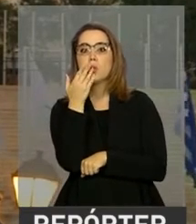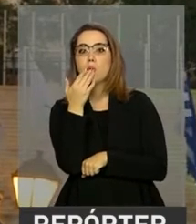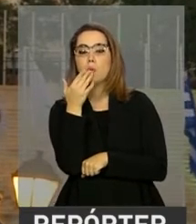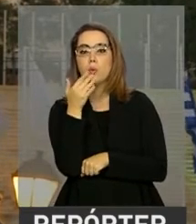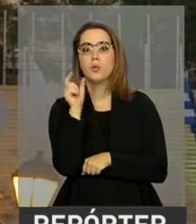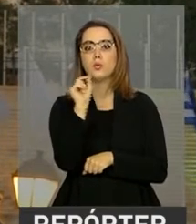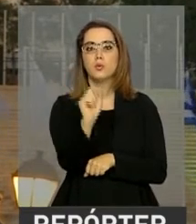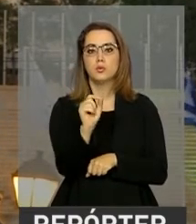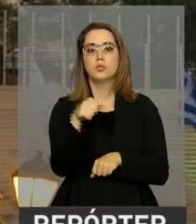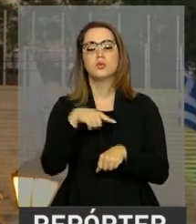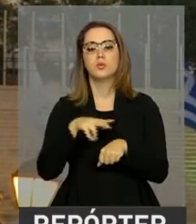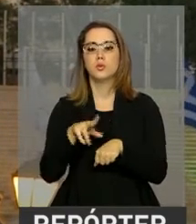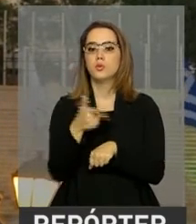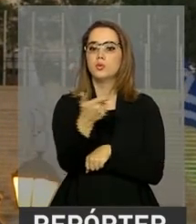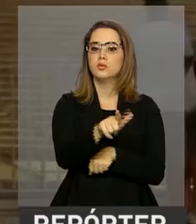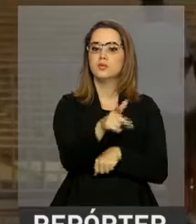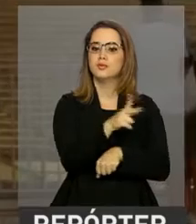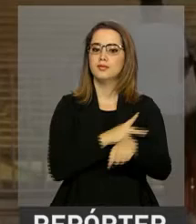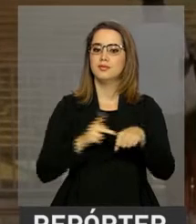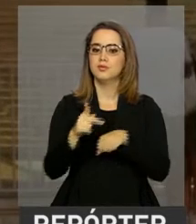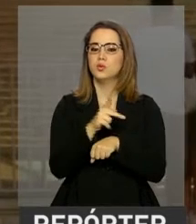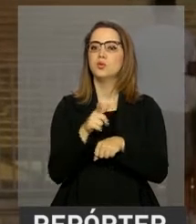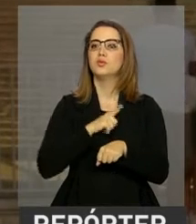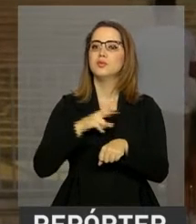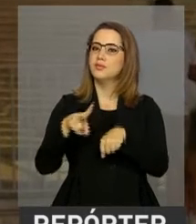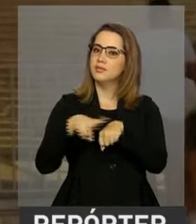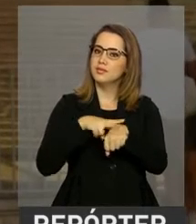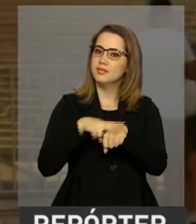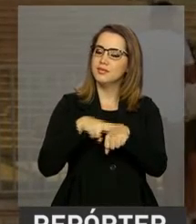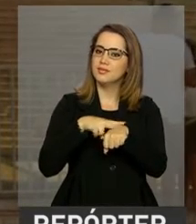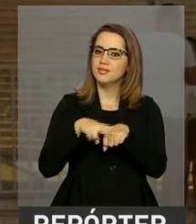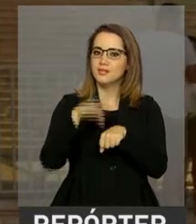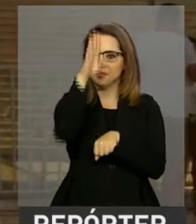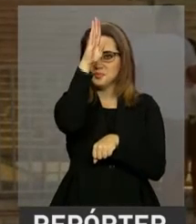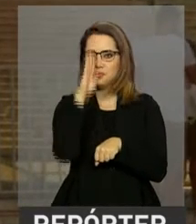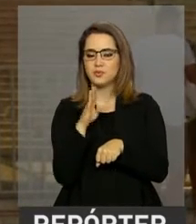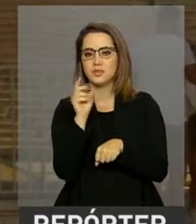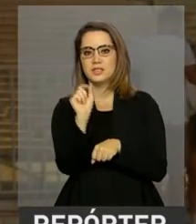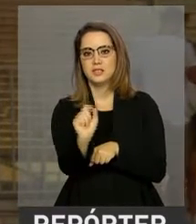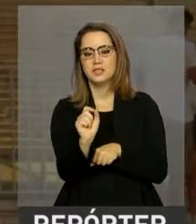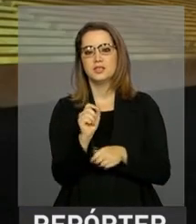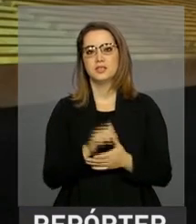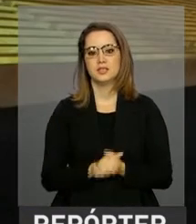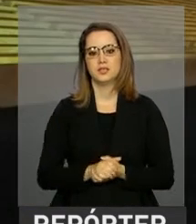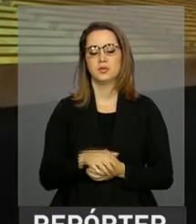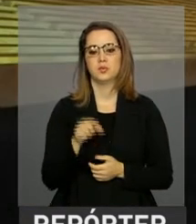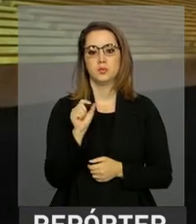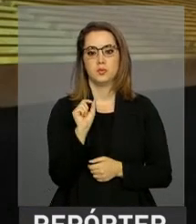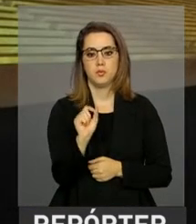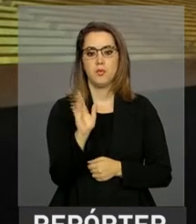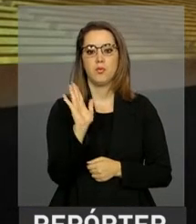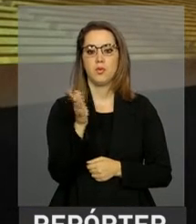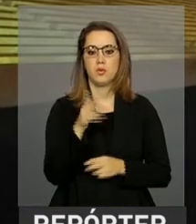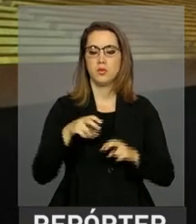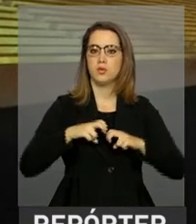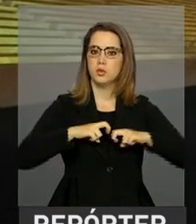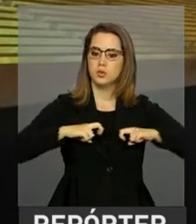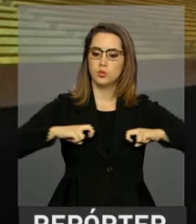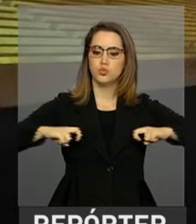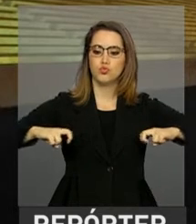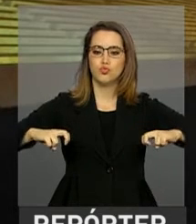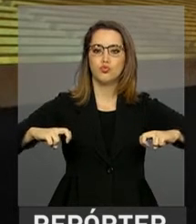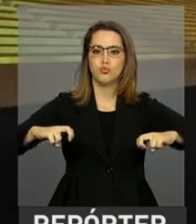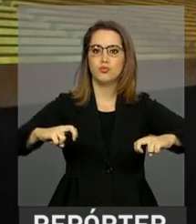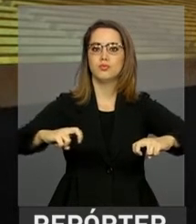brasileira. Em Atenas, na Grécia, berço dos Jogos, o estádio Panathinaikos, que recebeu as primeiras Olimpíadas da Era Moderna